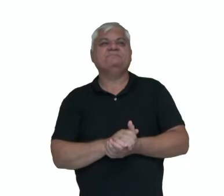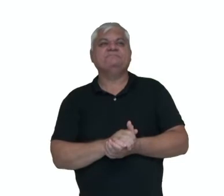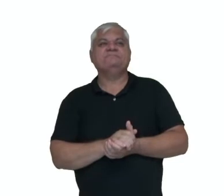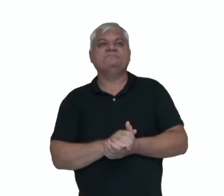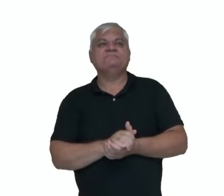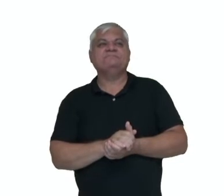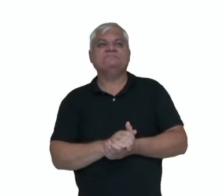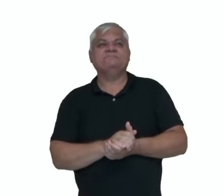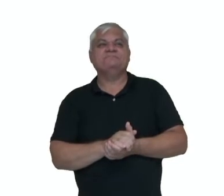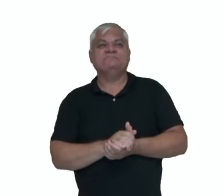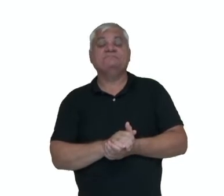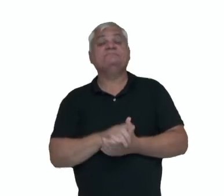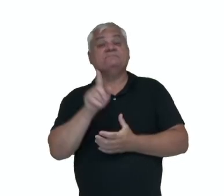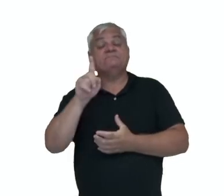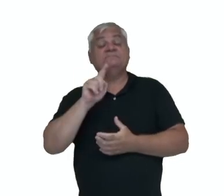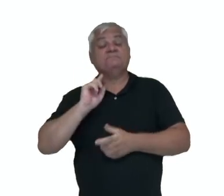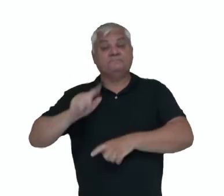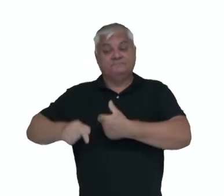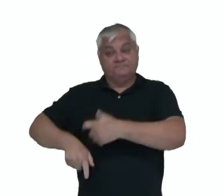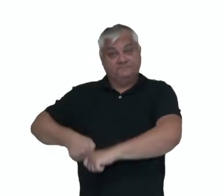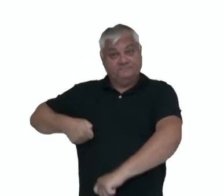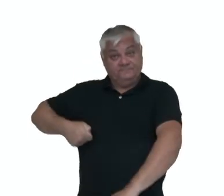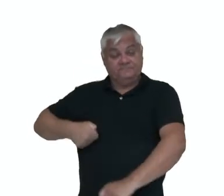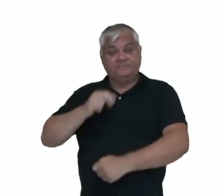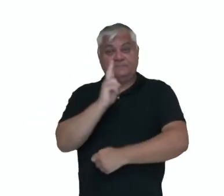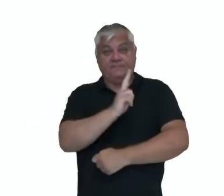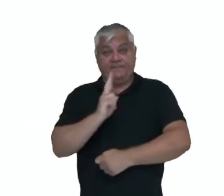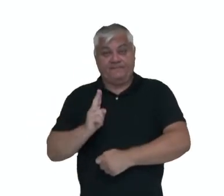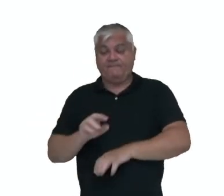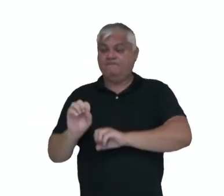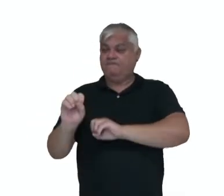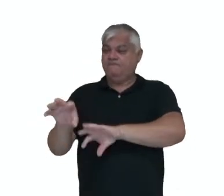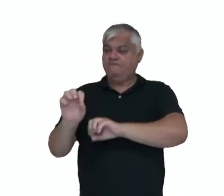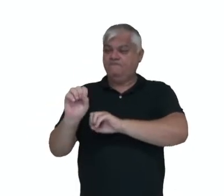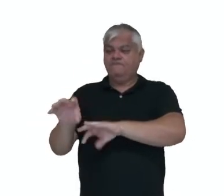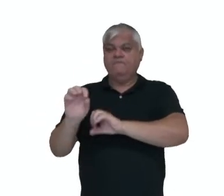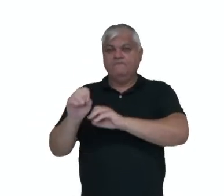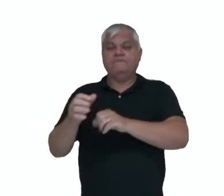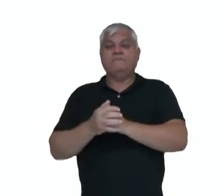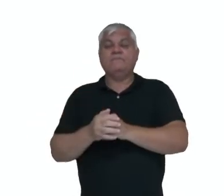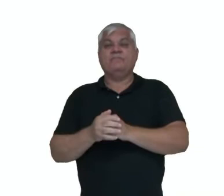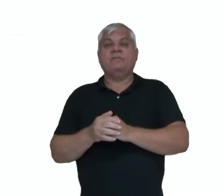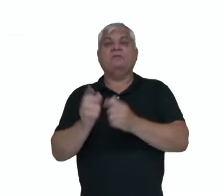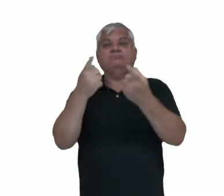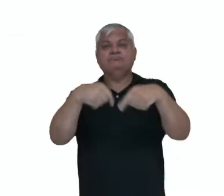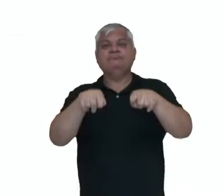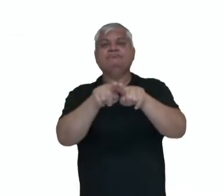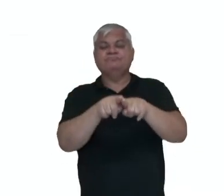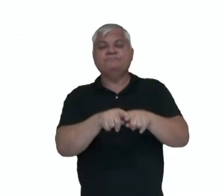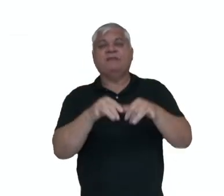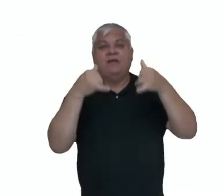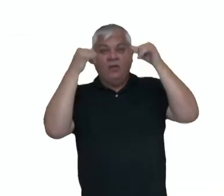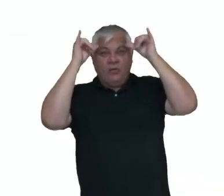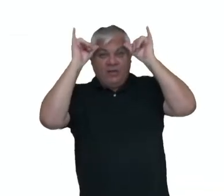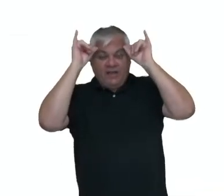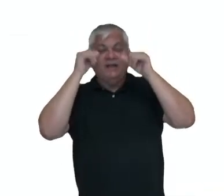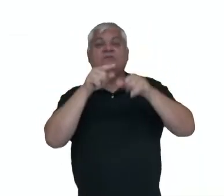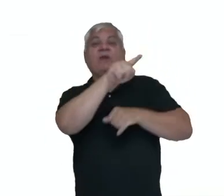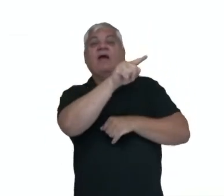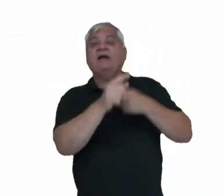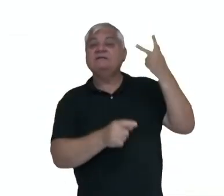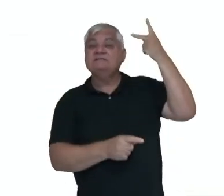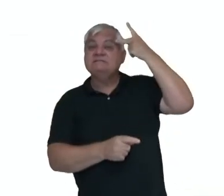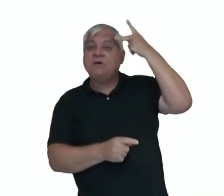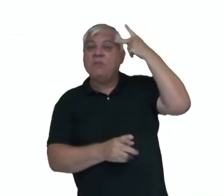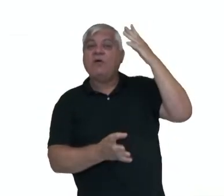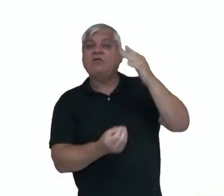das missões jesuíticas no sul, o gado se dispersou e reproduziu-se. Paulistas fundaram povoados